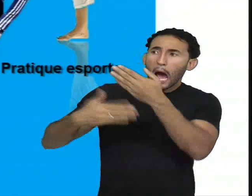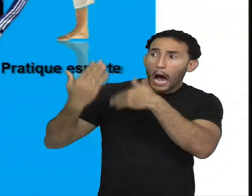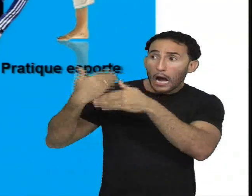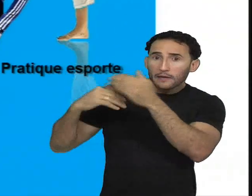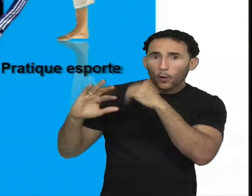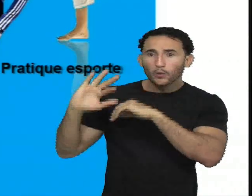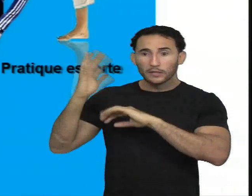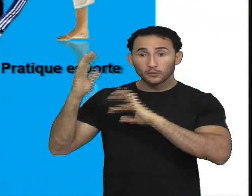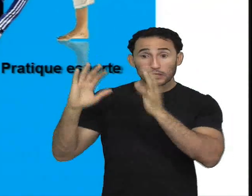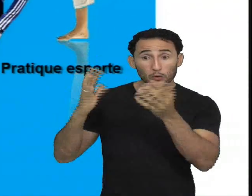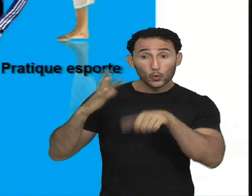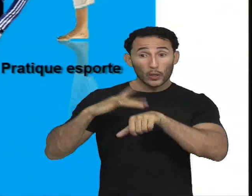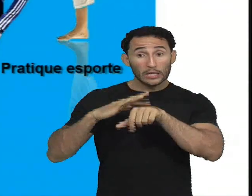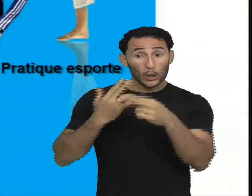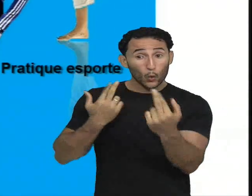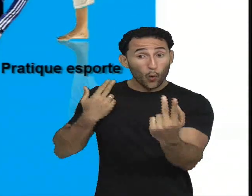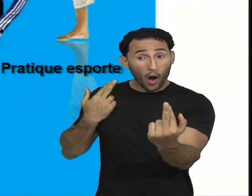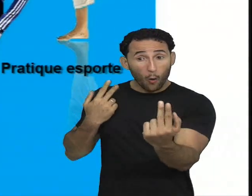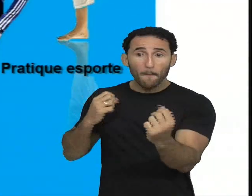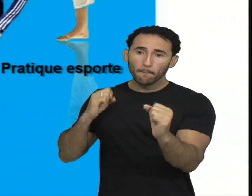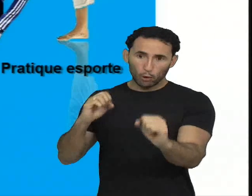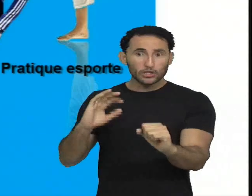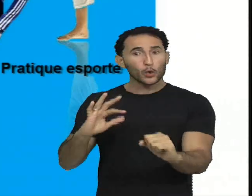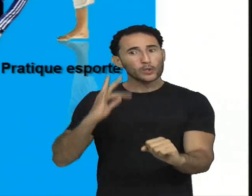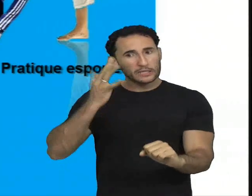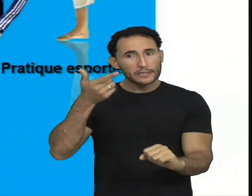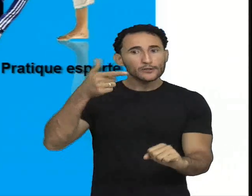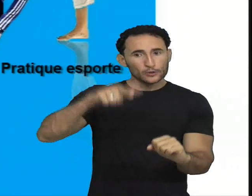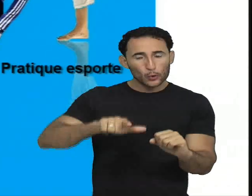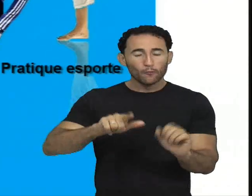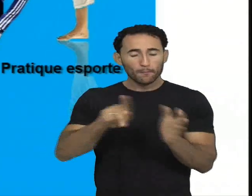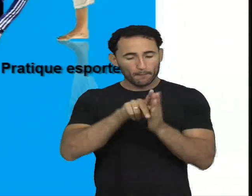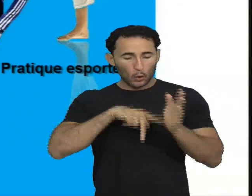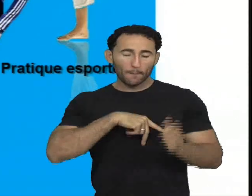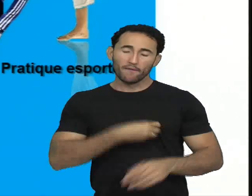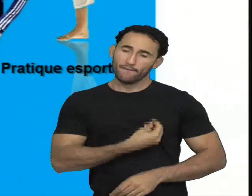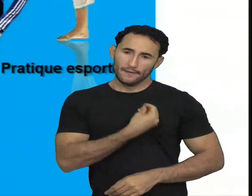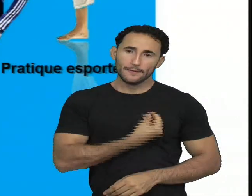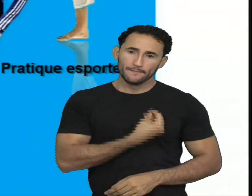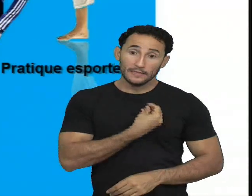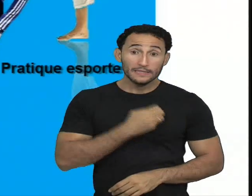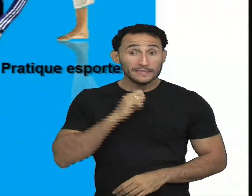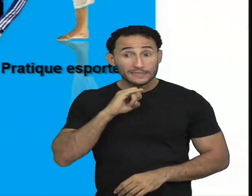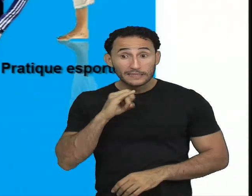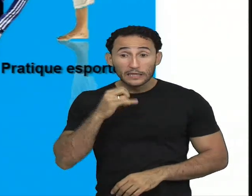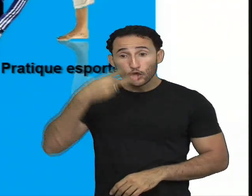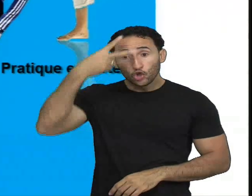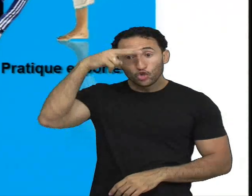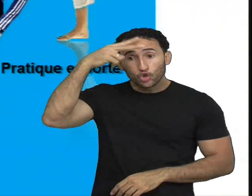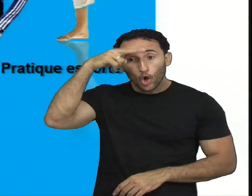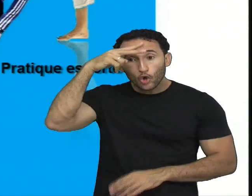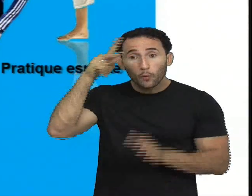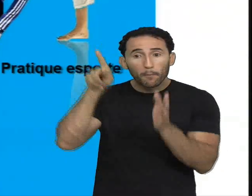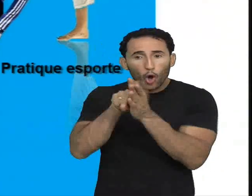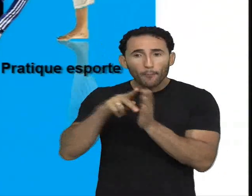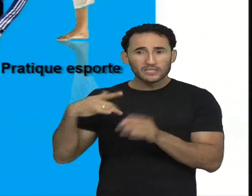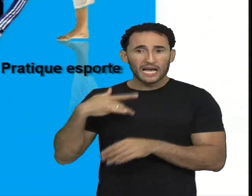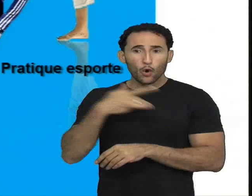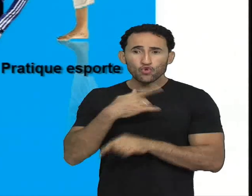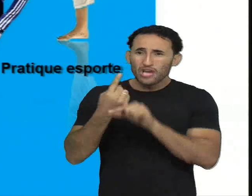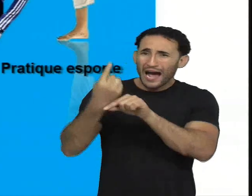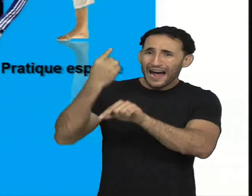tirar, ela tem mais incidência de ter a doença. Se ela tem história familiar e ainda